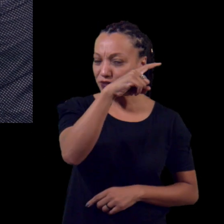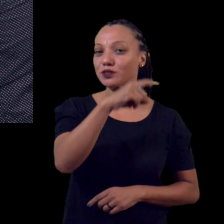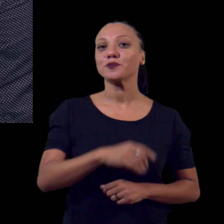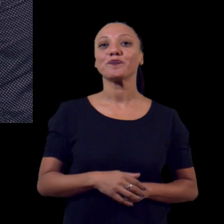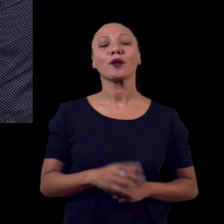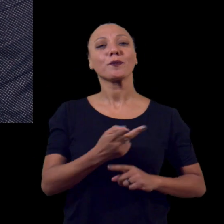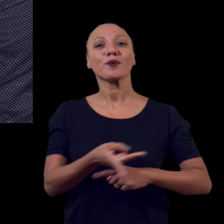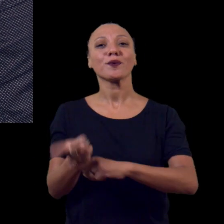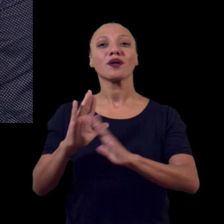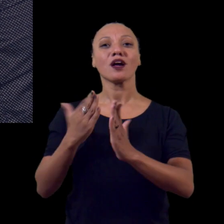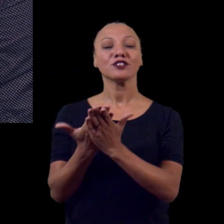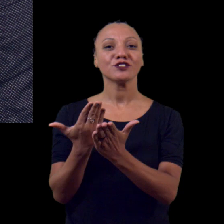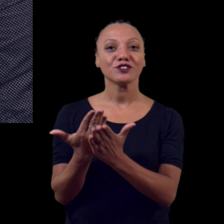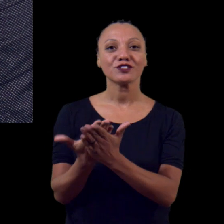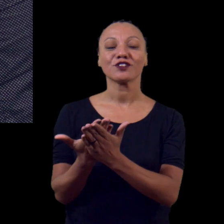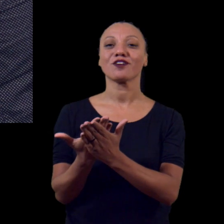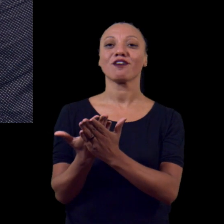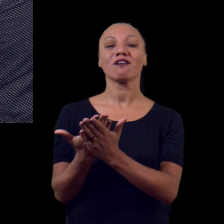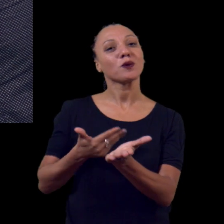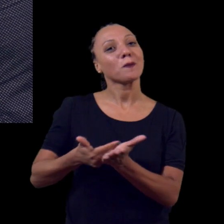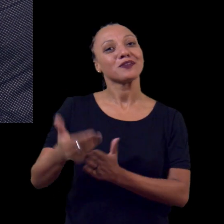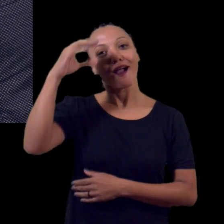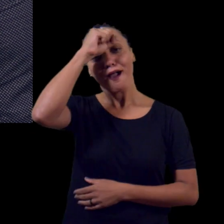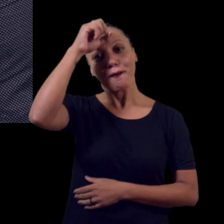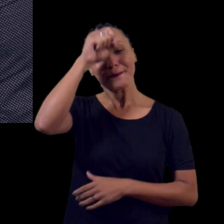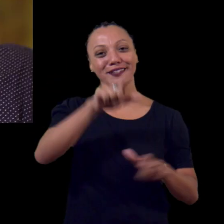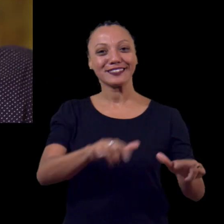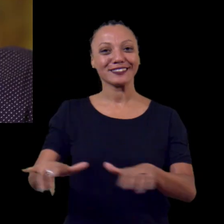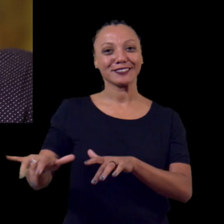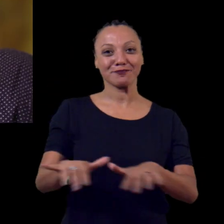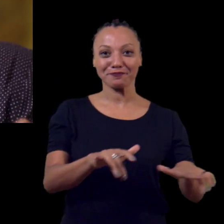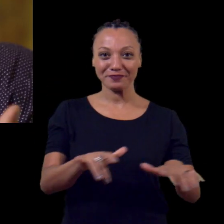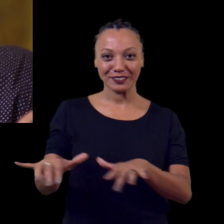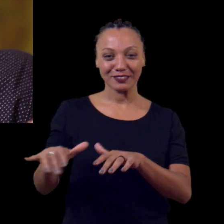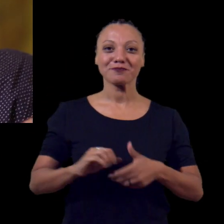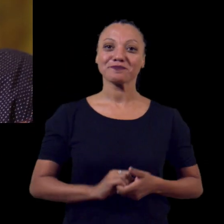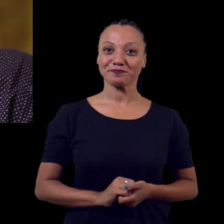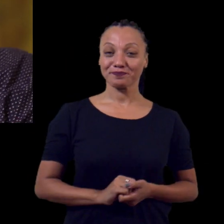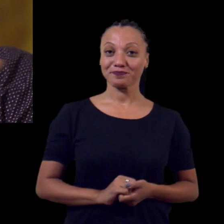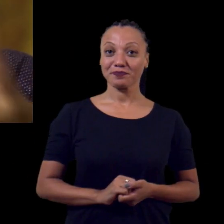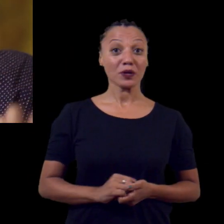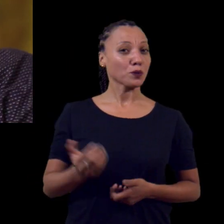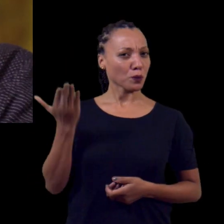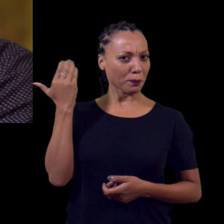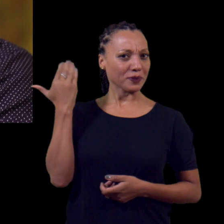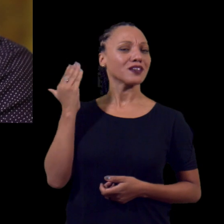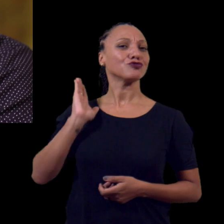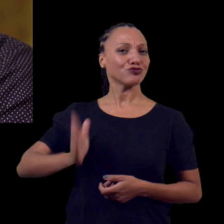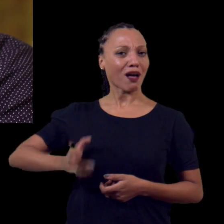e comecei a aprender piano. Como eu já tinha uma memória musical